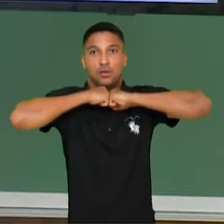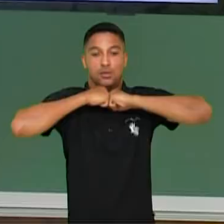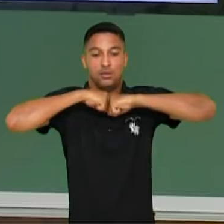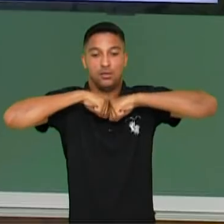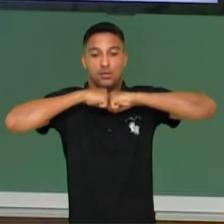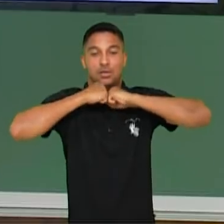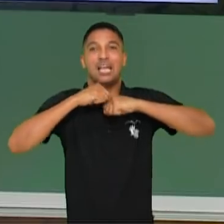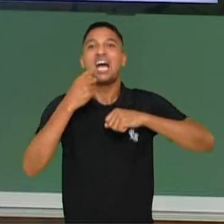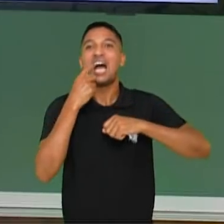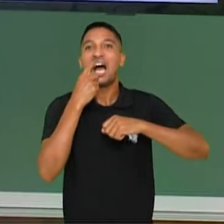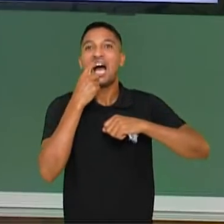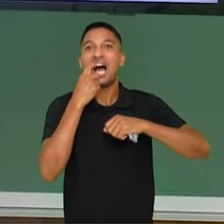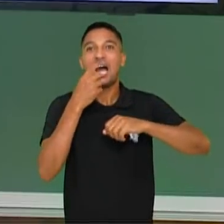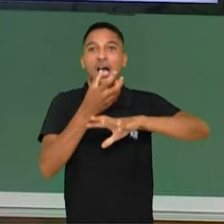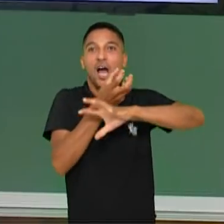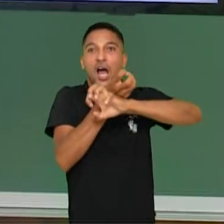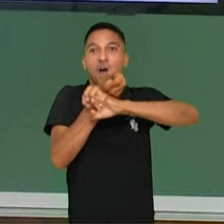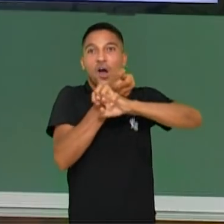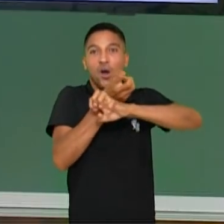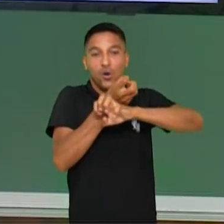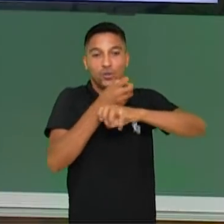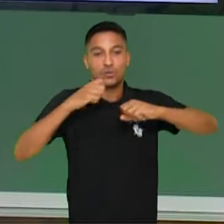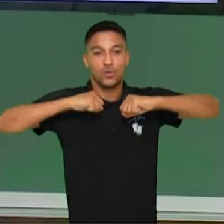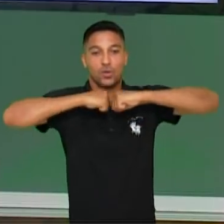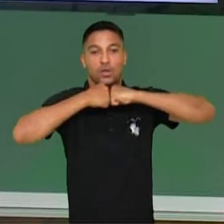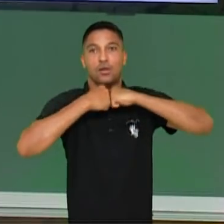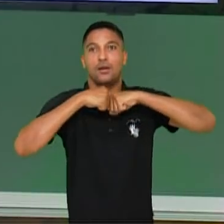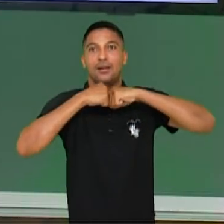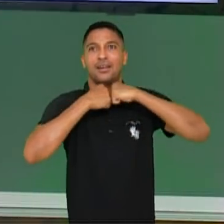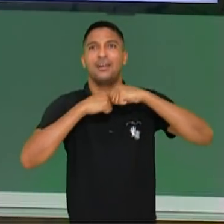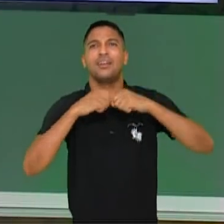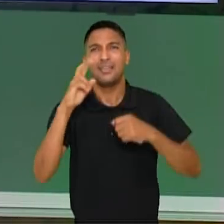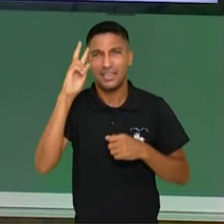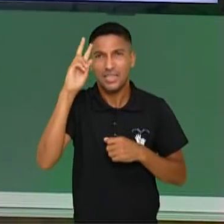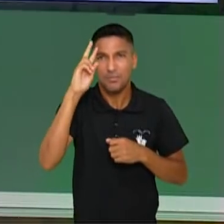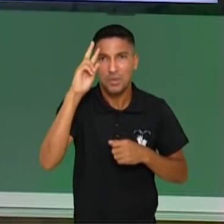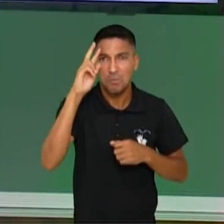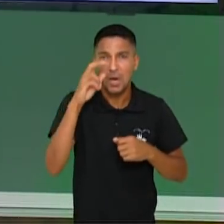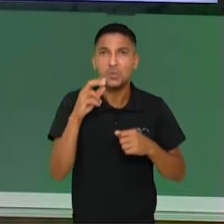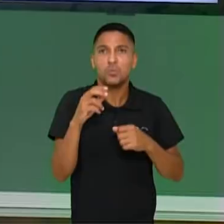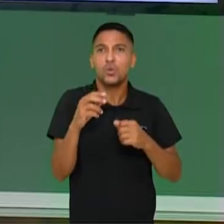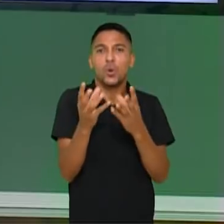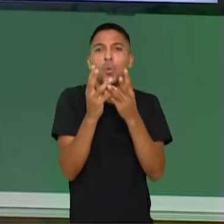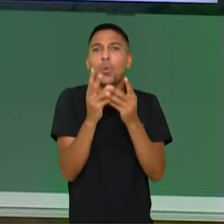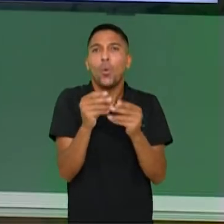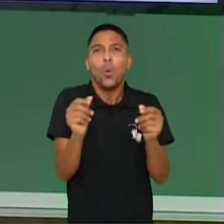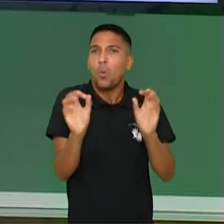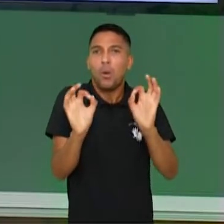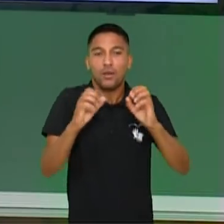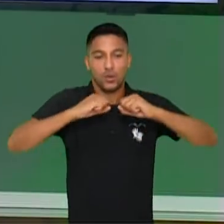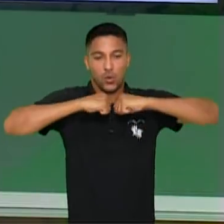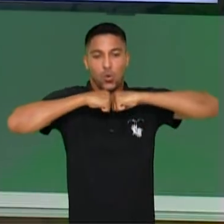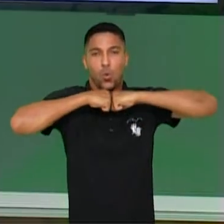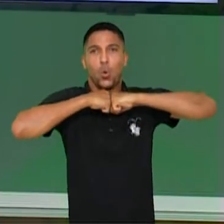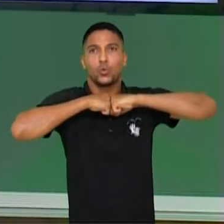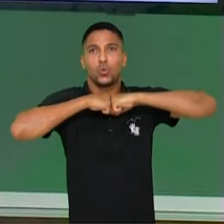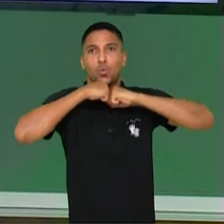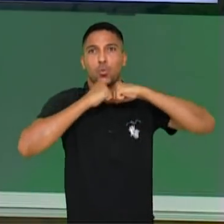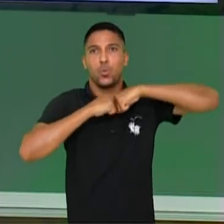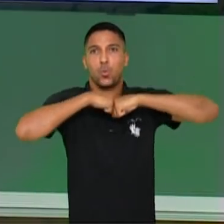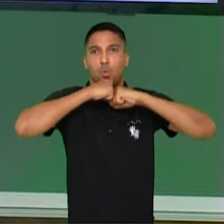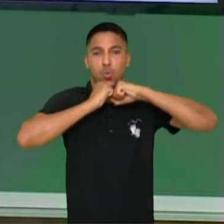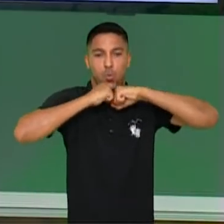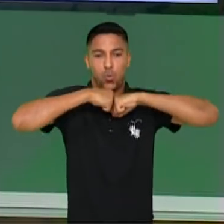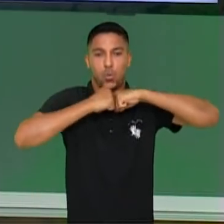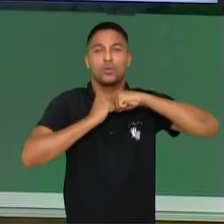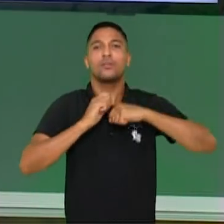passada nós falamos de cartilagem, do líquido sinovial, que os ossos, junto com a musculatura,